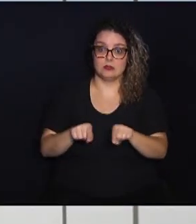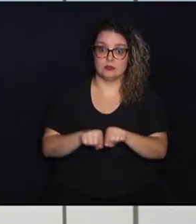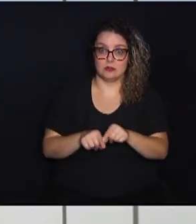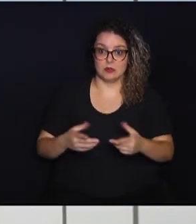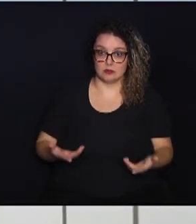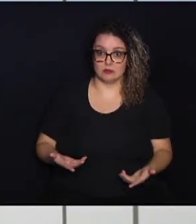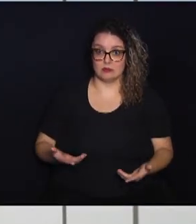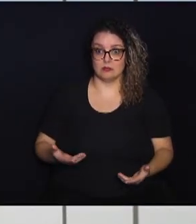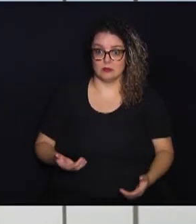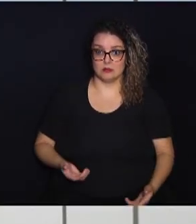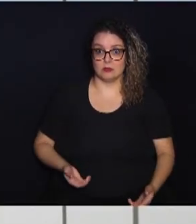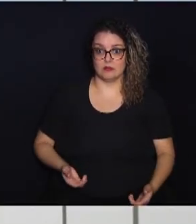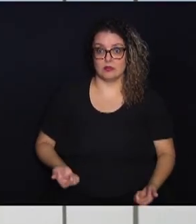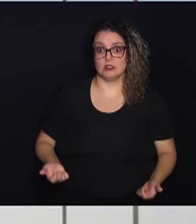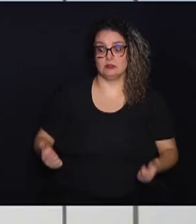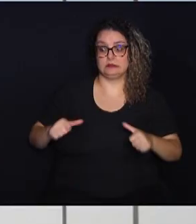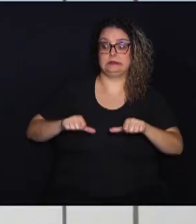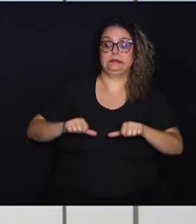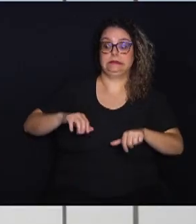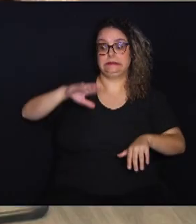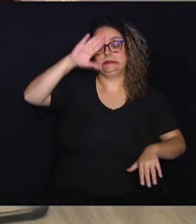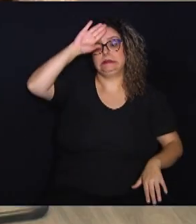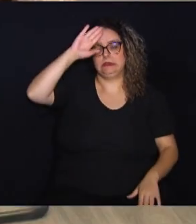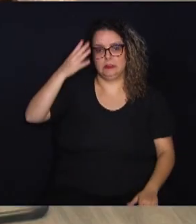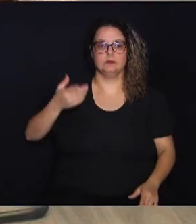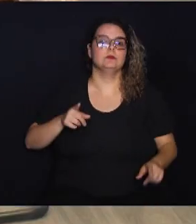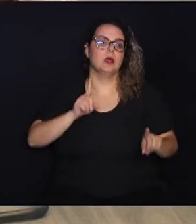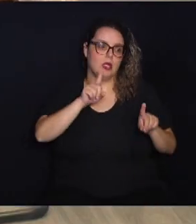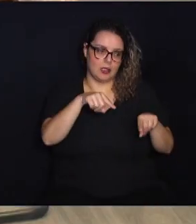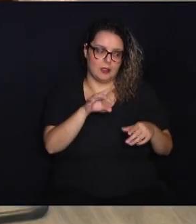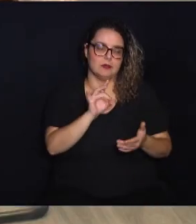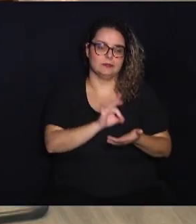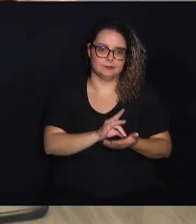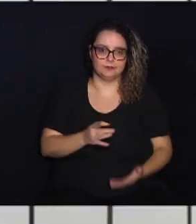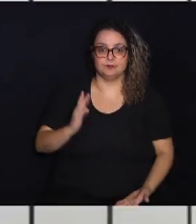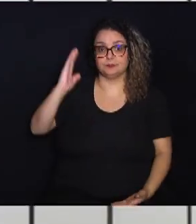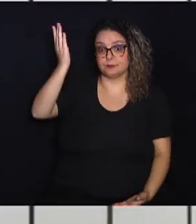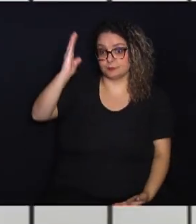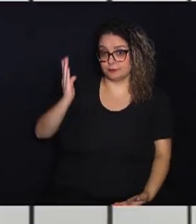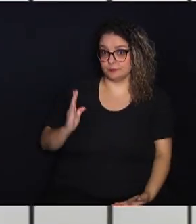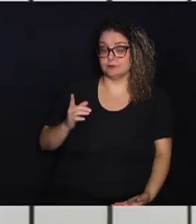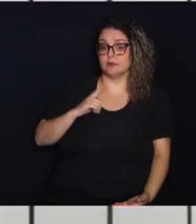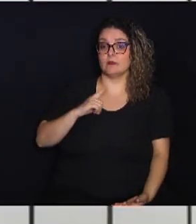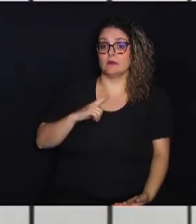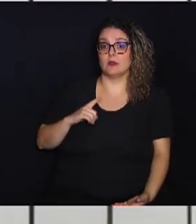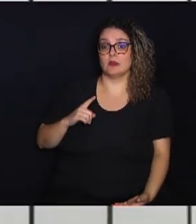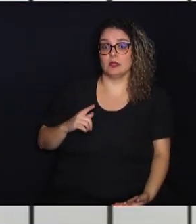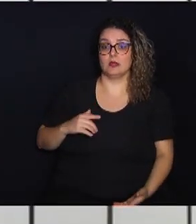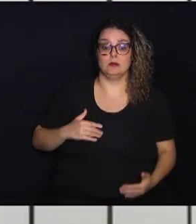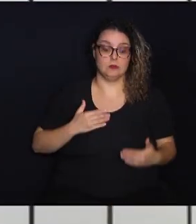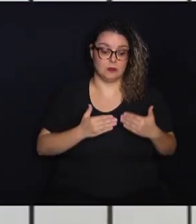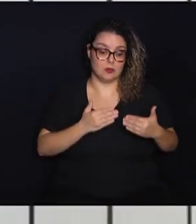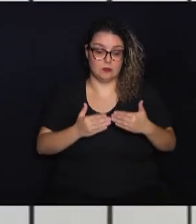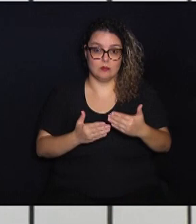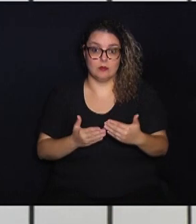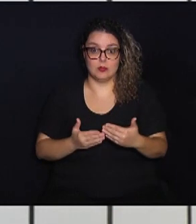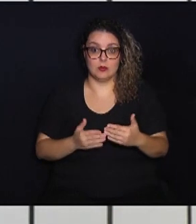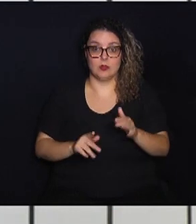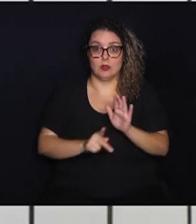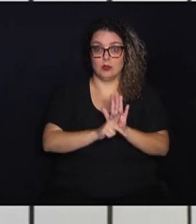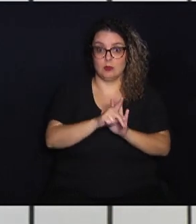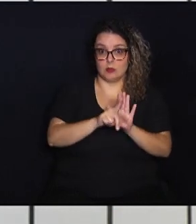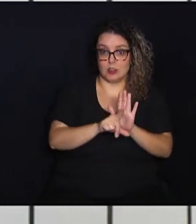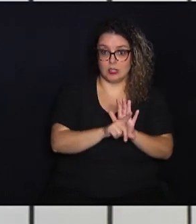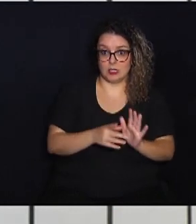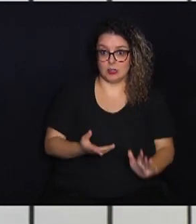tão drástico, né? É verdade. Olha, gente, no Brasil, nós temos em trâmite aí um projeto de lei que